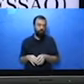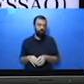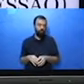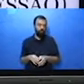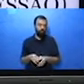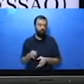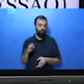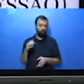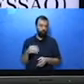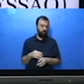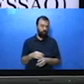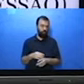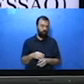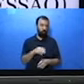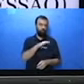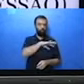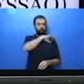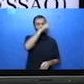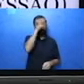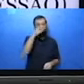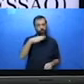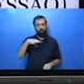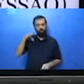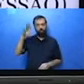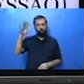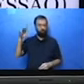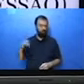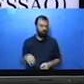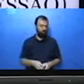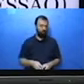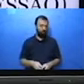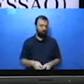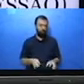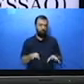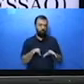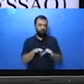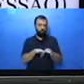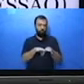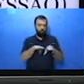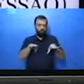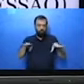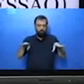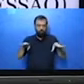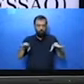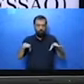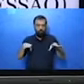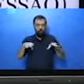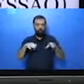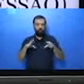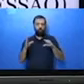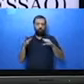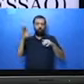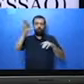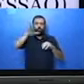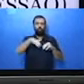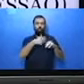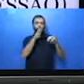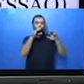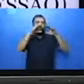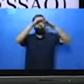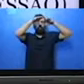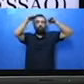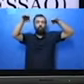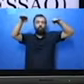serra, conjuntos de montanhas e chapadas, terreno plano no alto da serra e